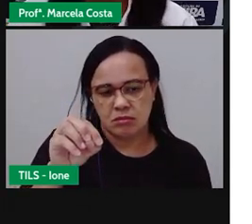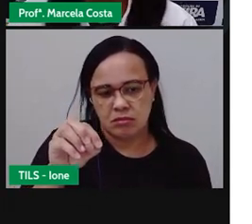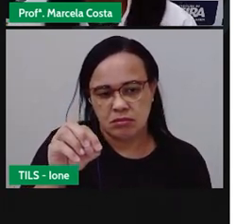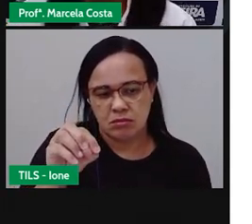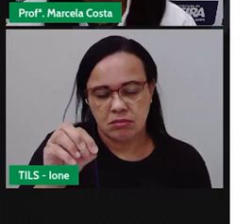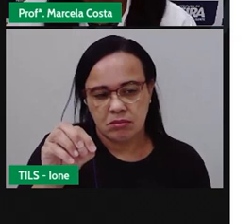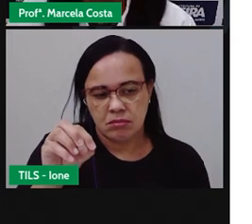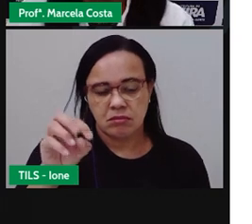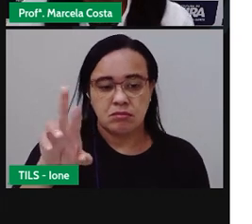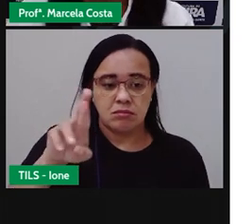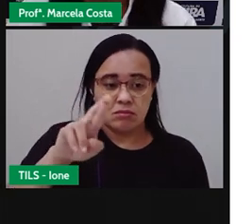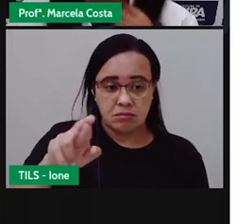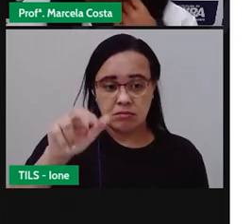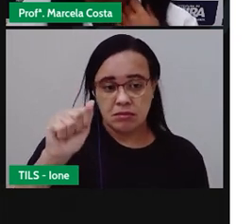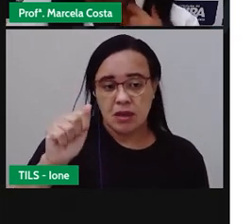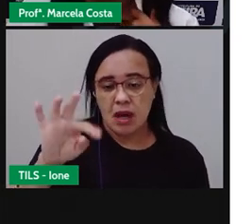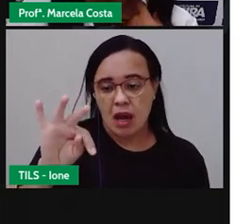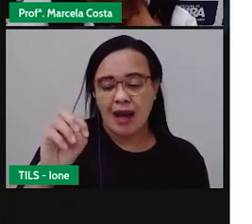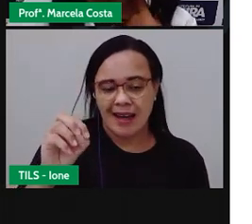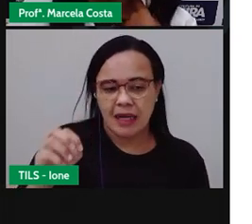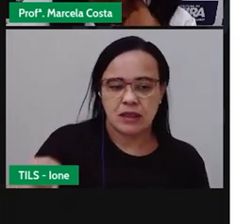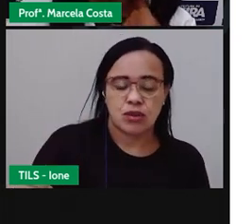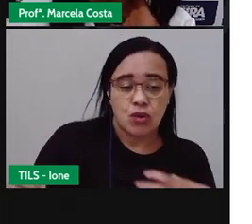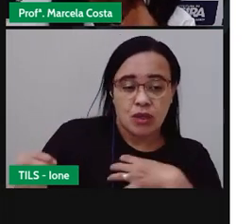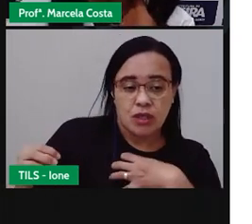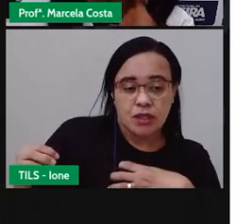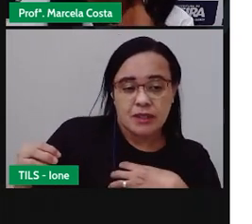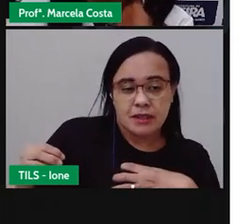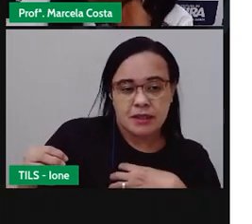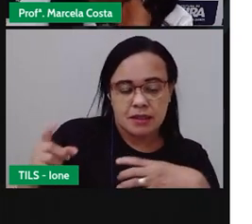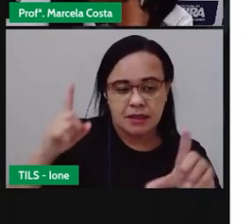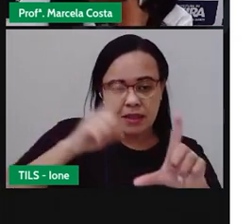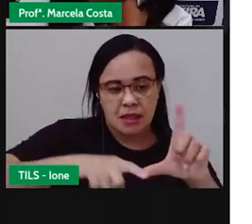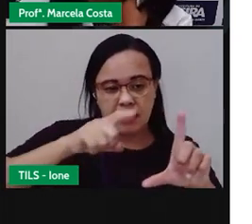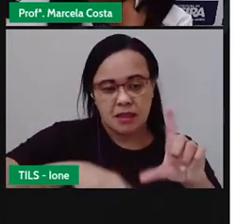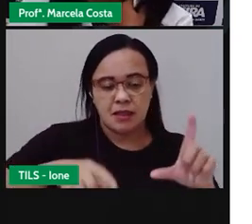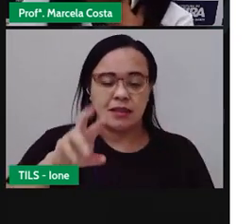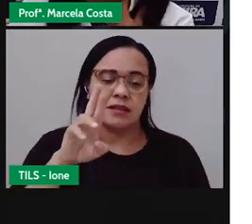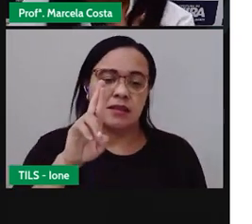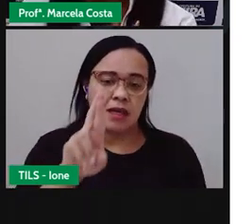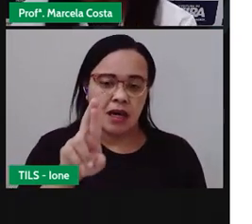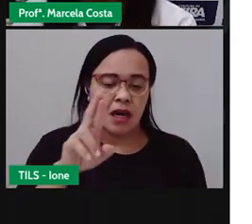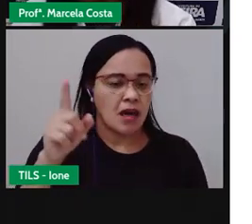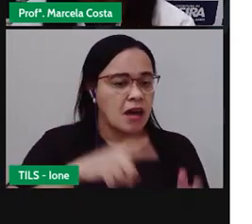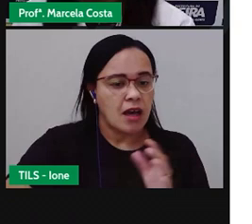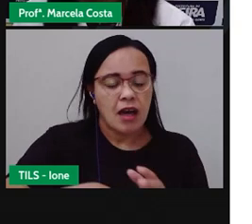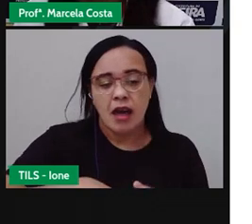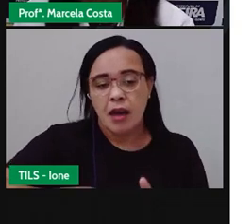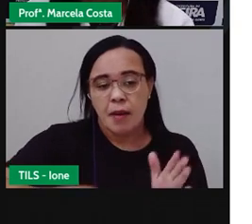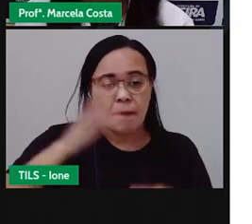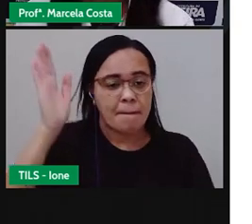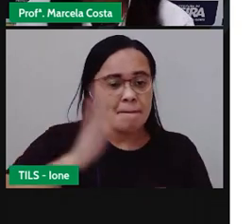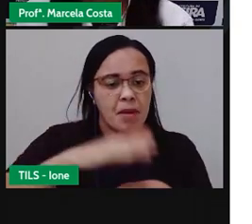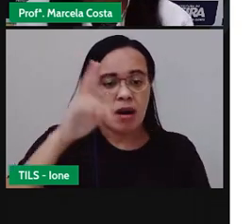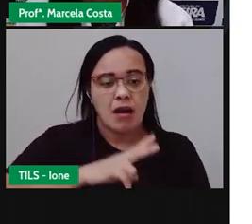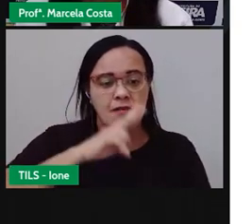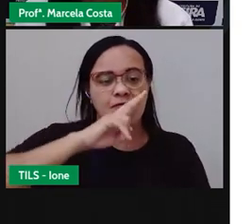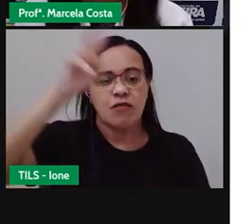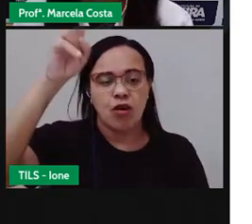e eu escuto o som da letra h' mais forte e no início da palavra